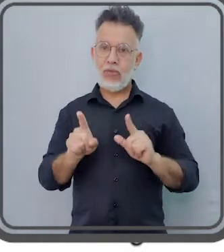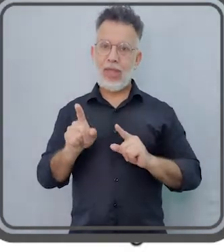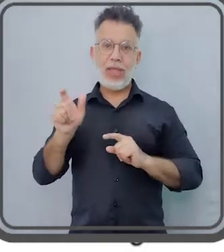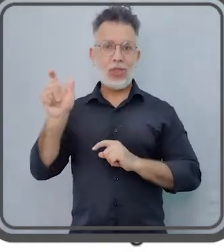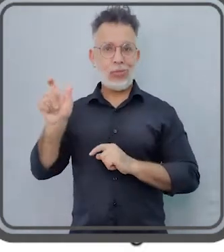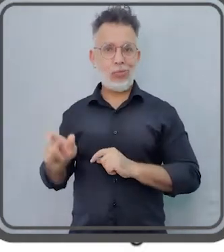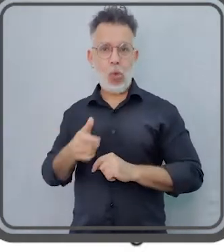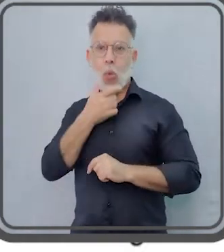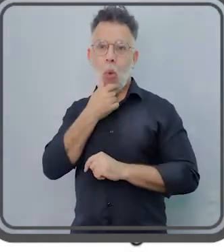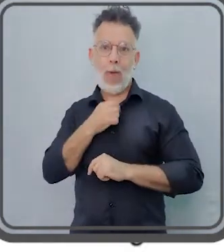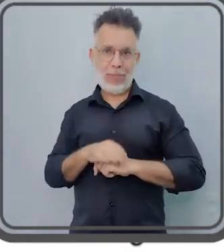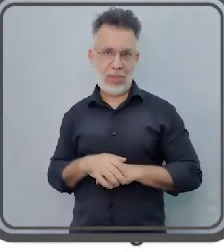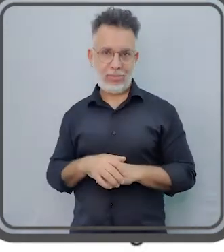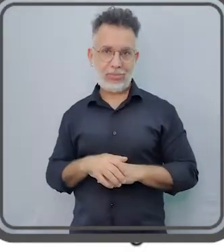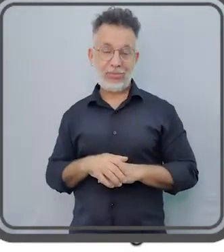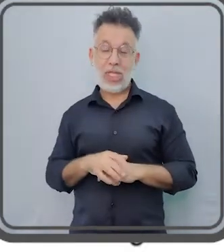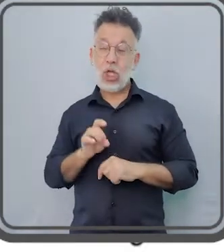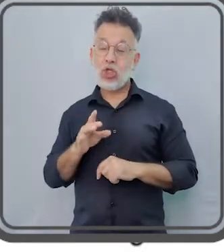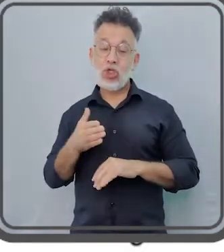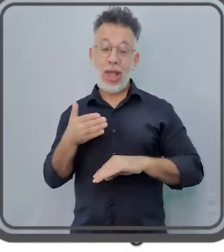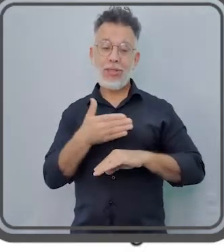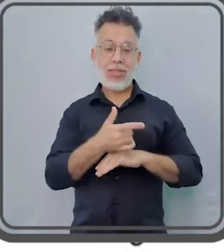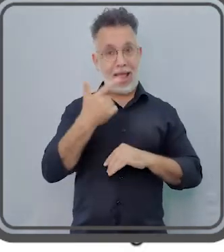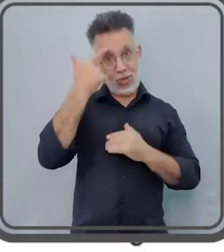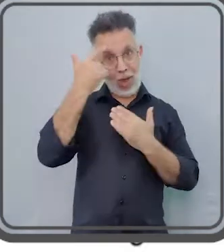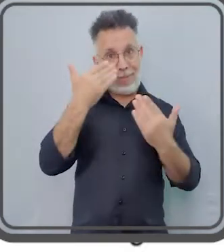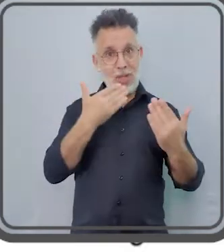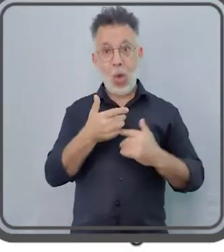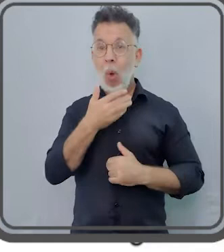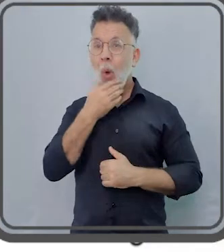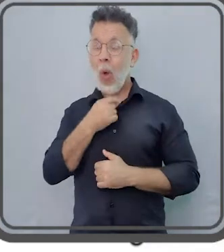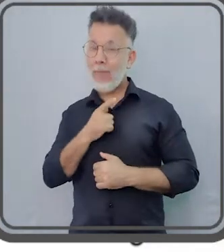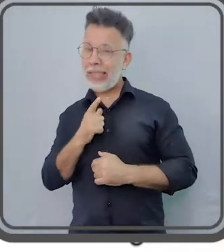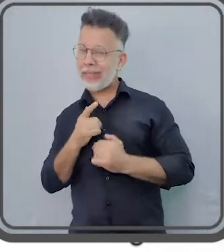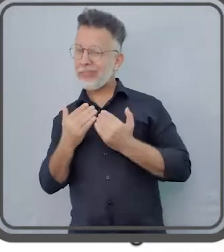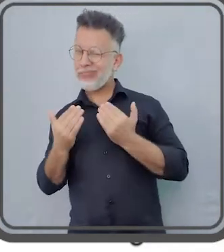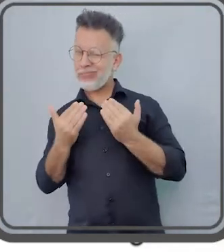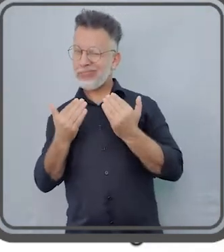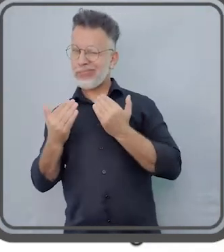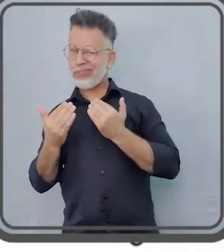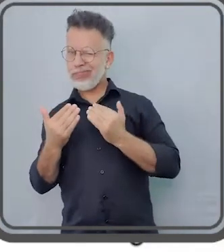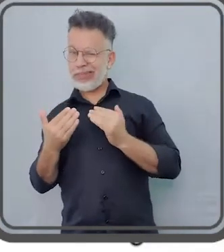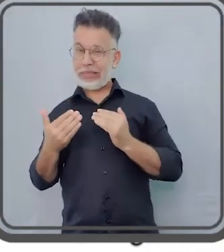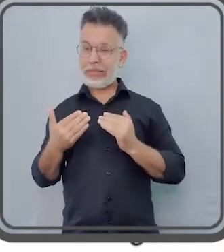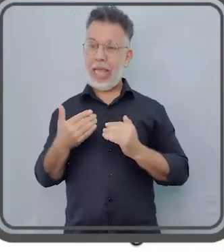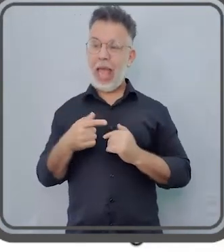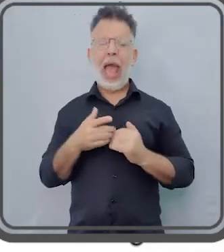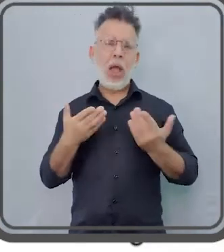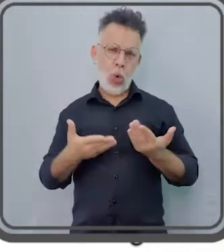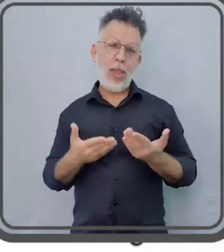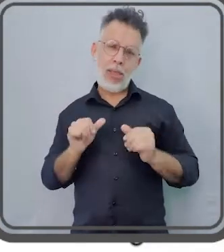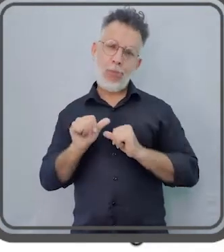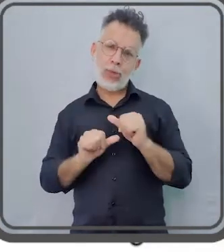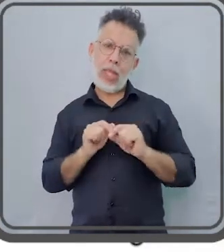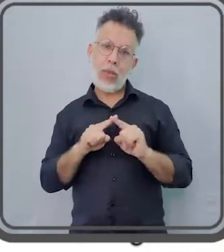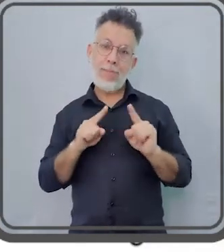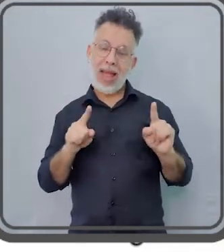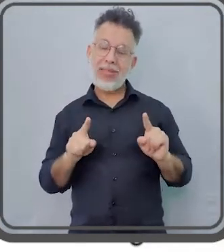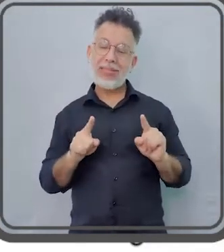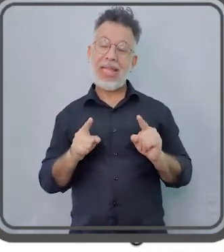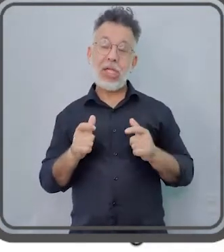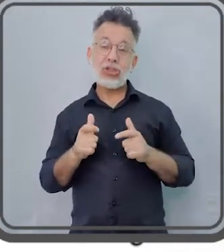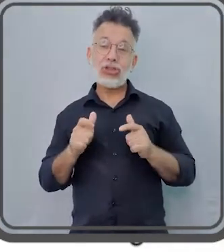à terapia, a gente já vê por aí que homens tendem a ter mais resistência. Agora, isso tudo está mudando, obviamente, mas, de maneira geral, ainda é